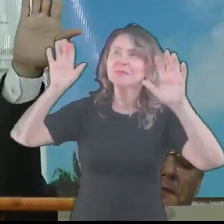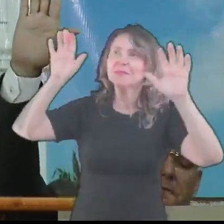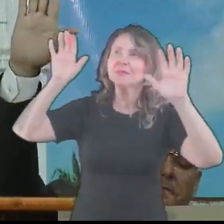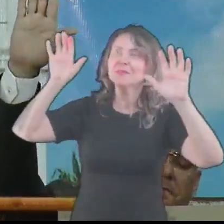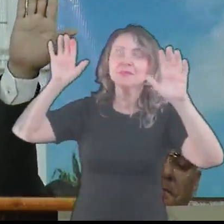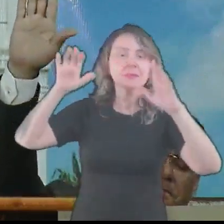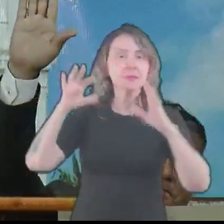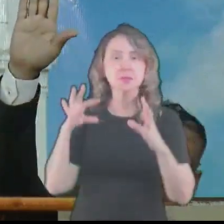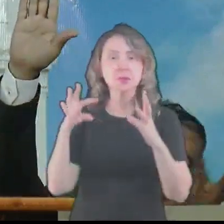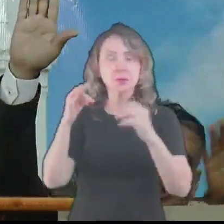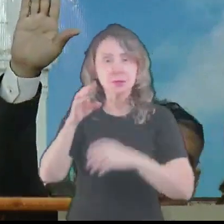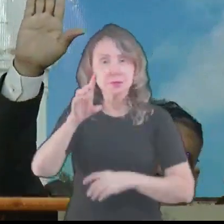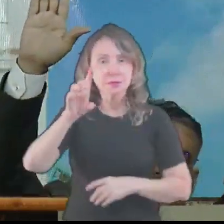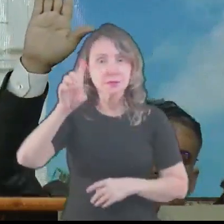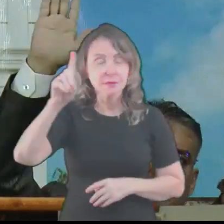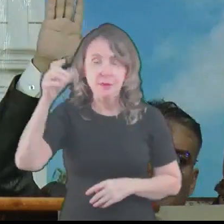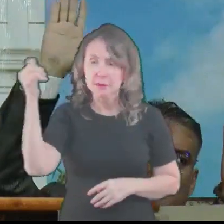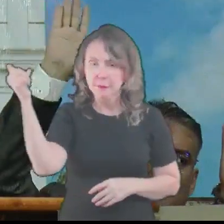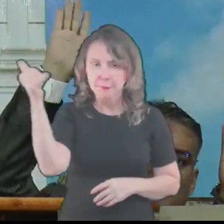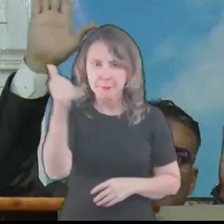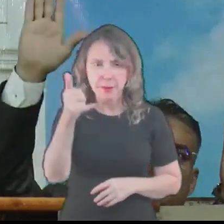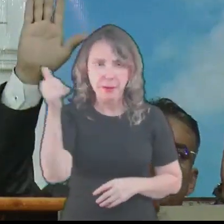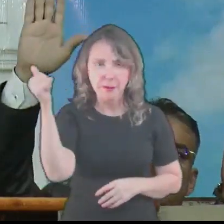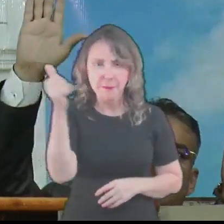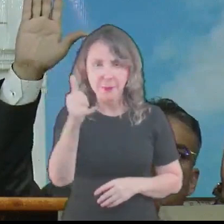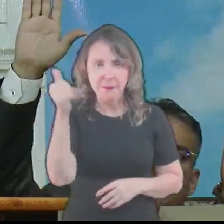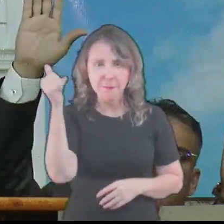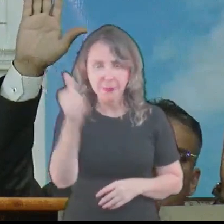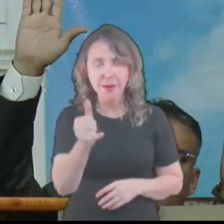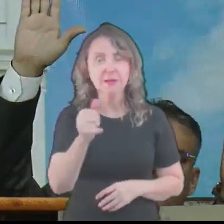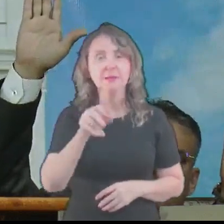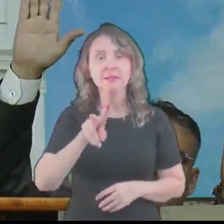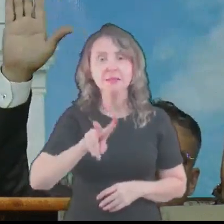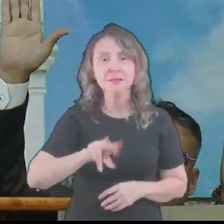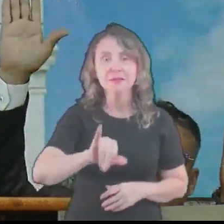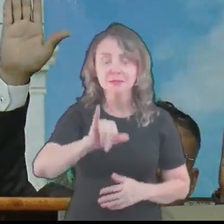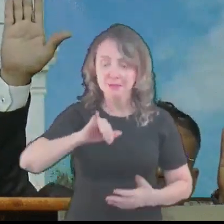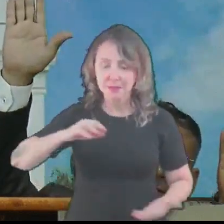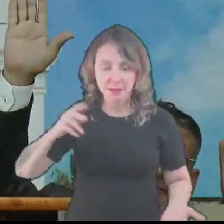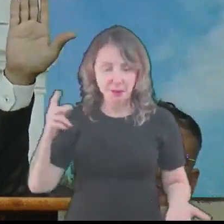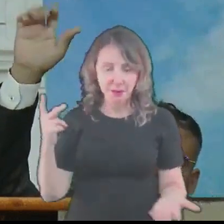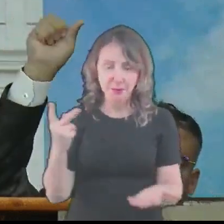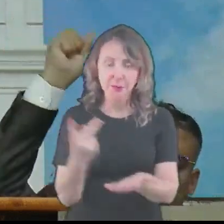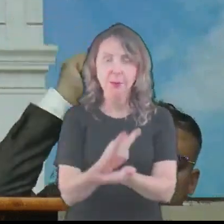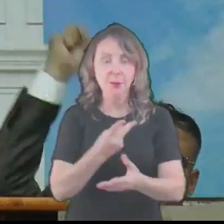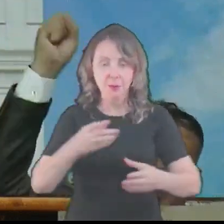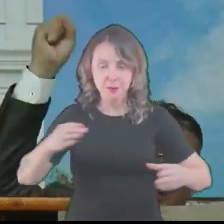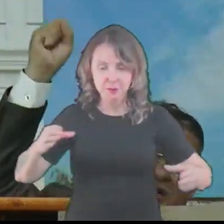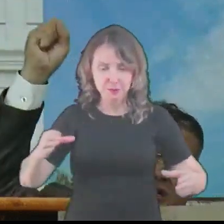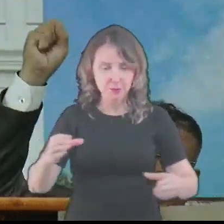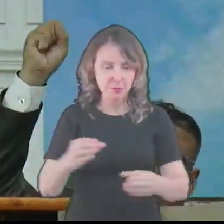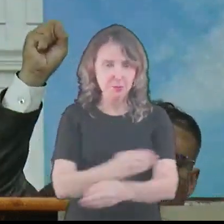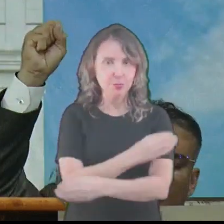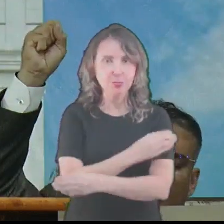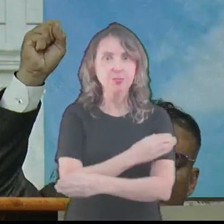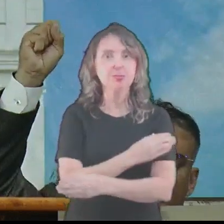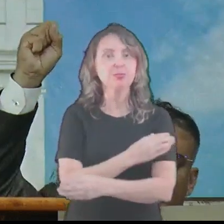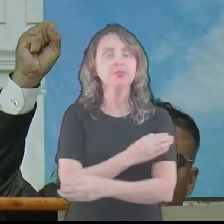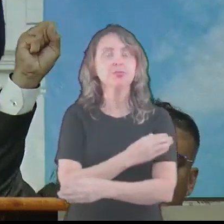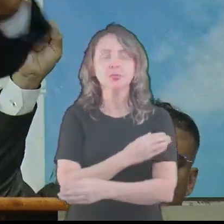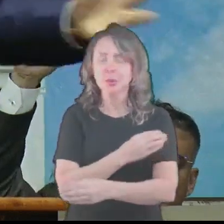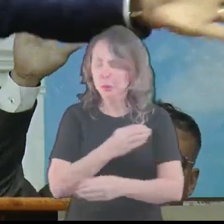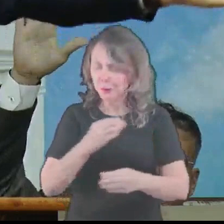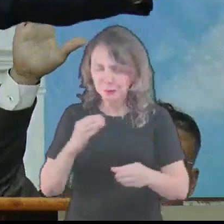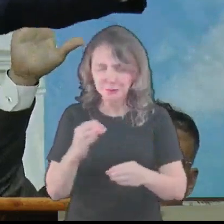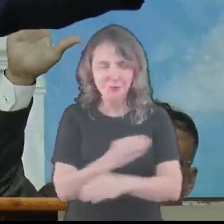tem falado para a sua vida, cumpre-se-á na íntegra. Não muda vírgula, não muda teu, não